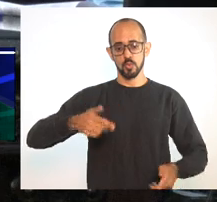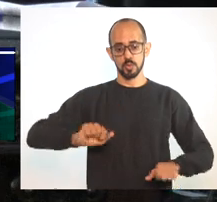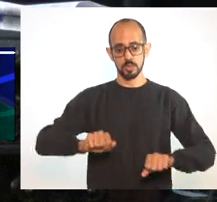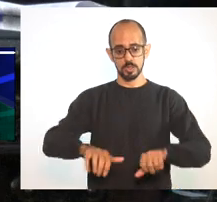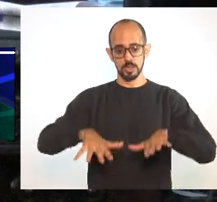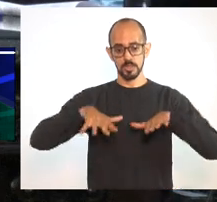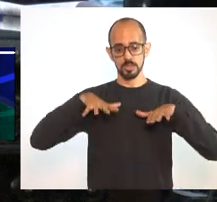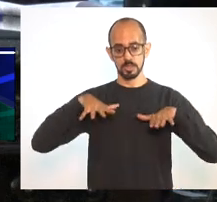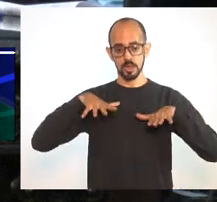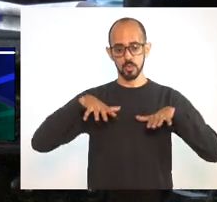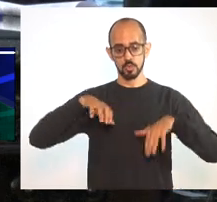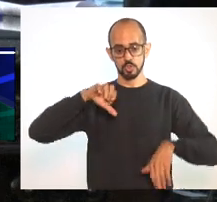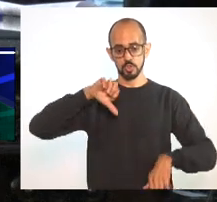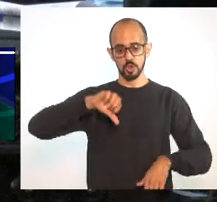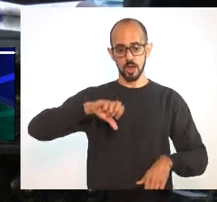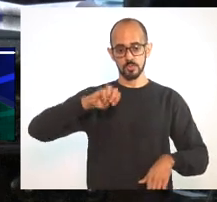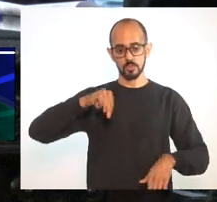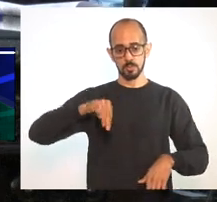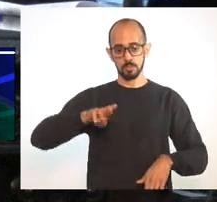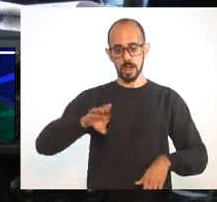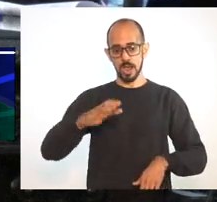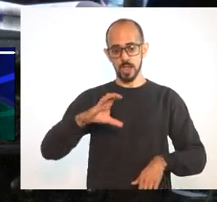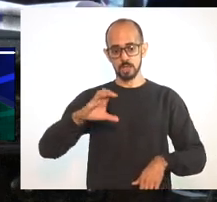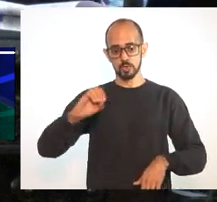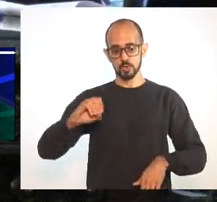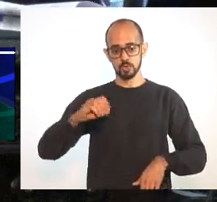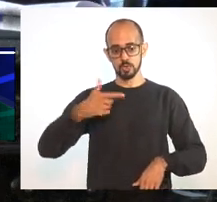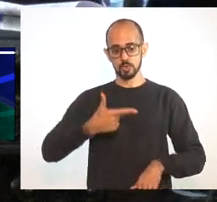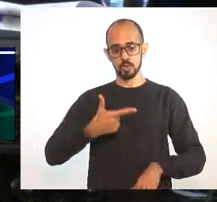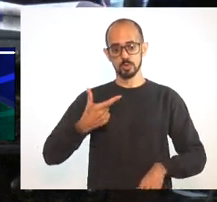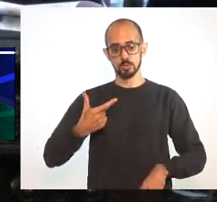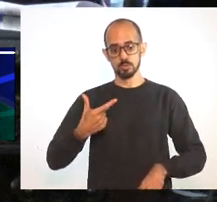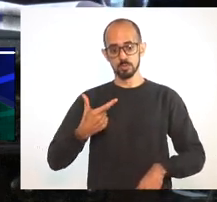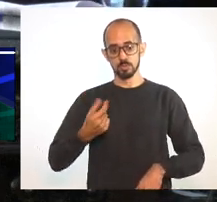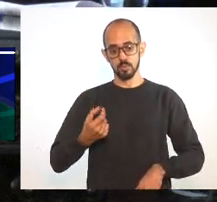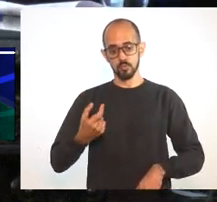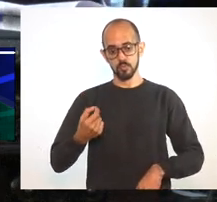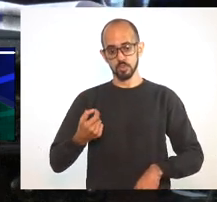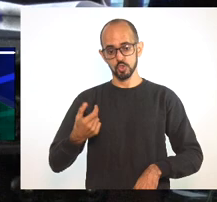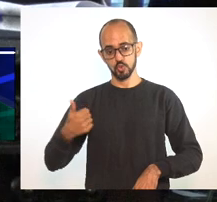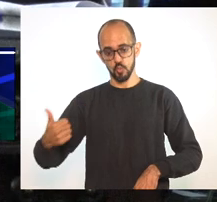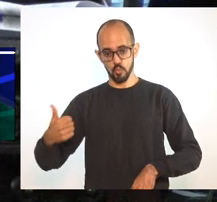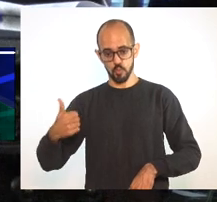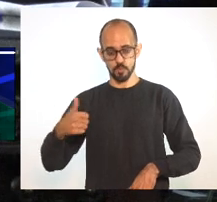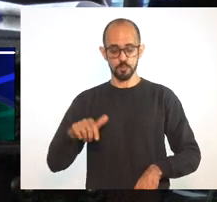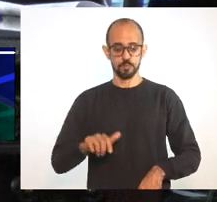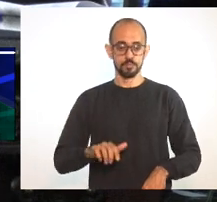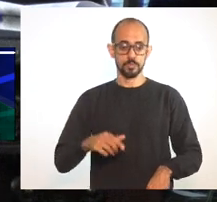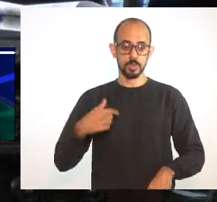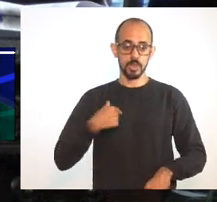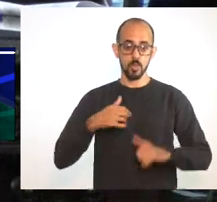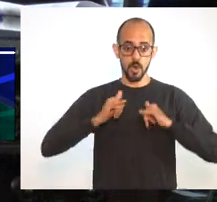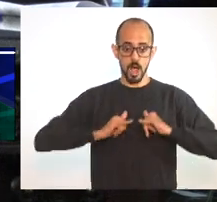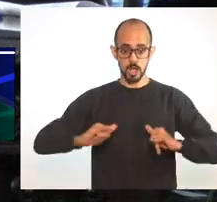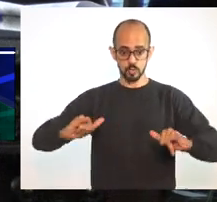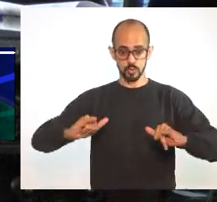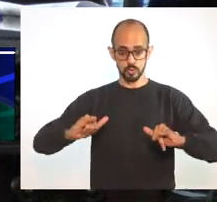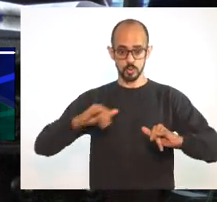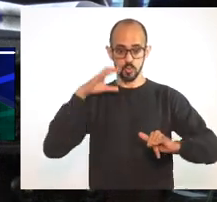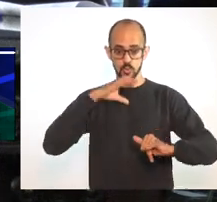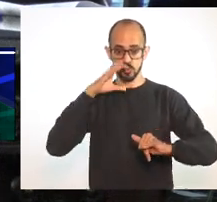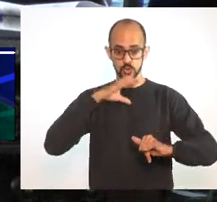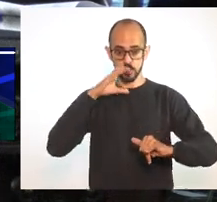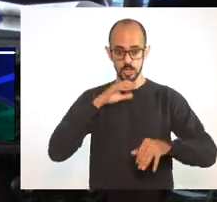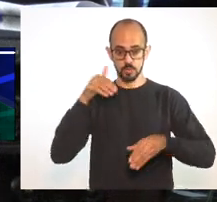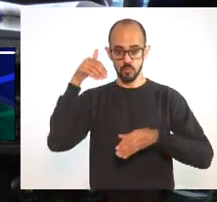do dia 9 de março de 2021. Anuncio, em regime de urgência, em votação, em